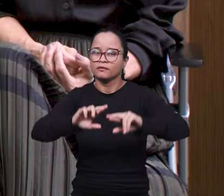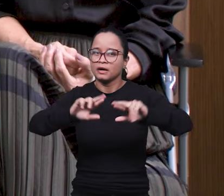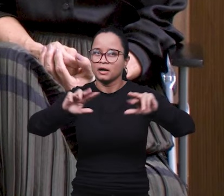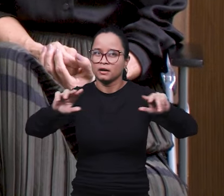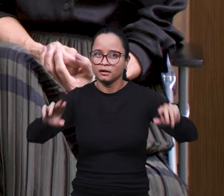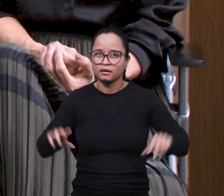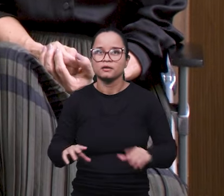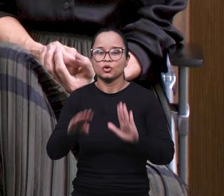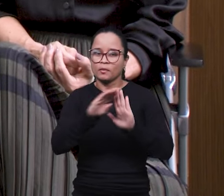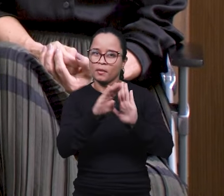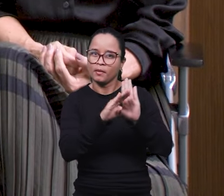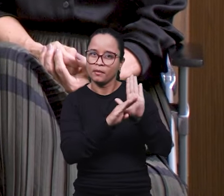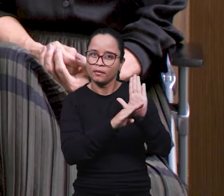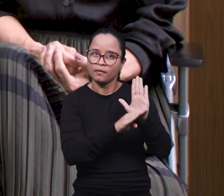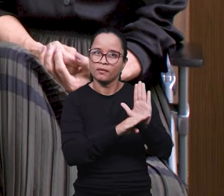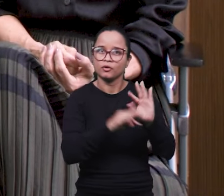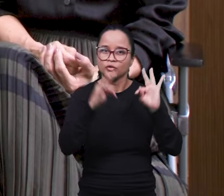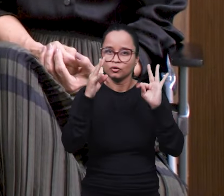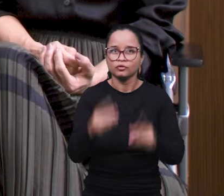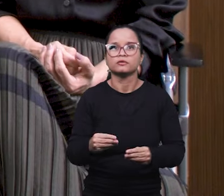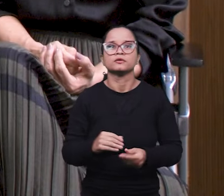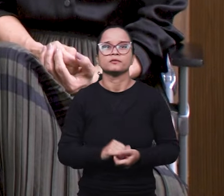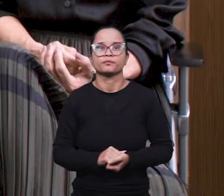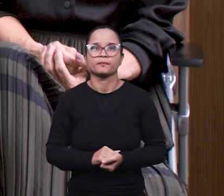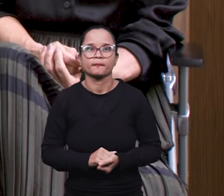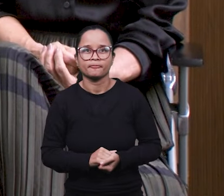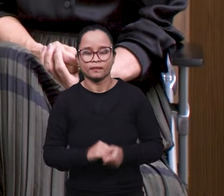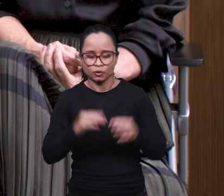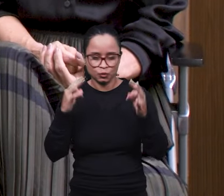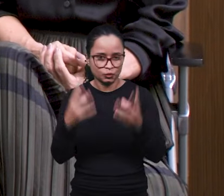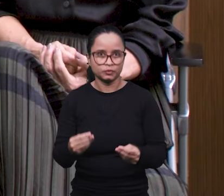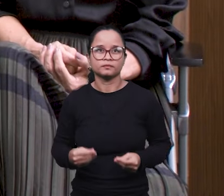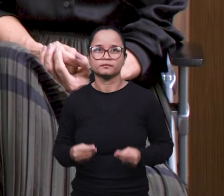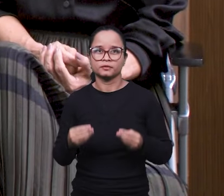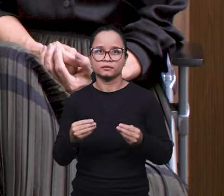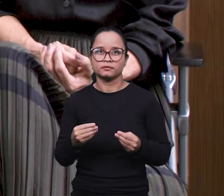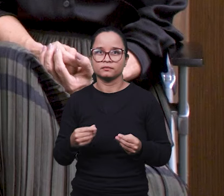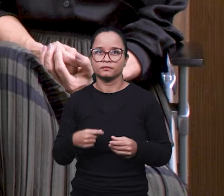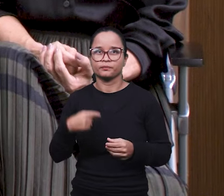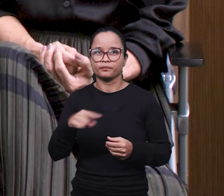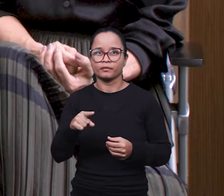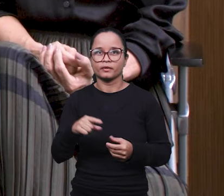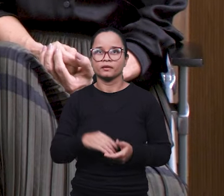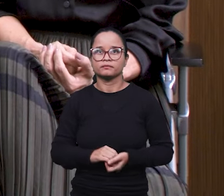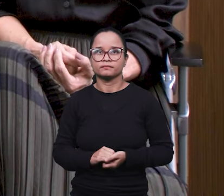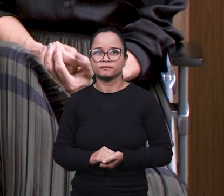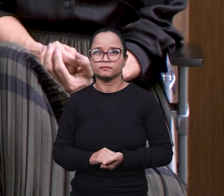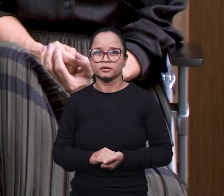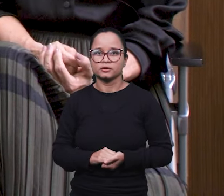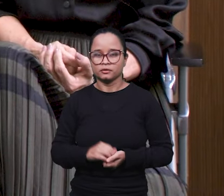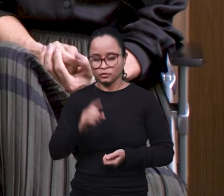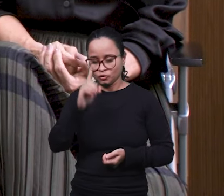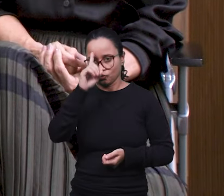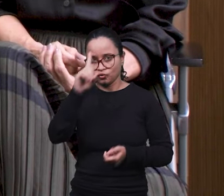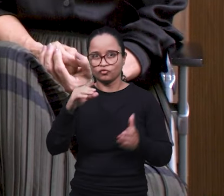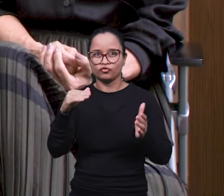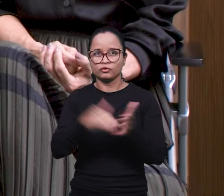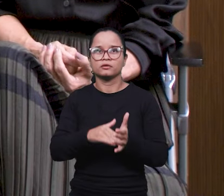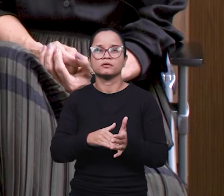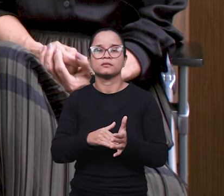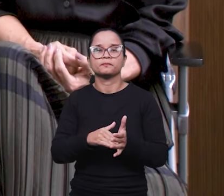do dos programas fazia academia e talo tudo que chava para ela fazer ela fazia no último dia